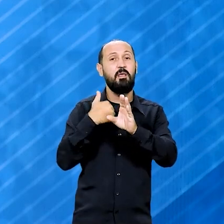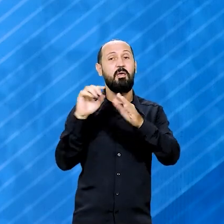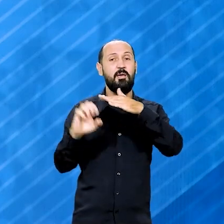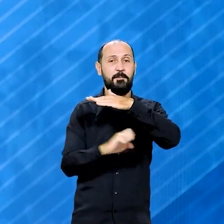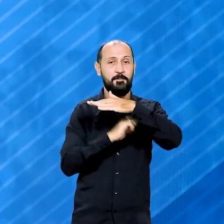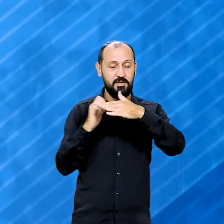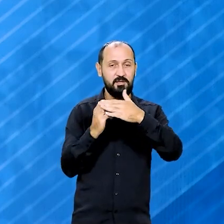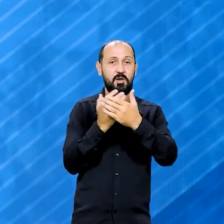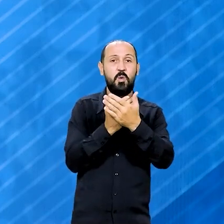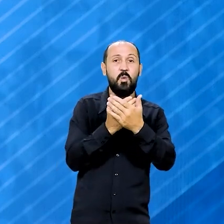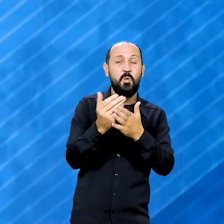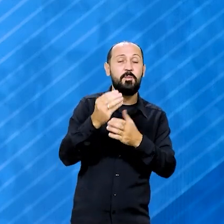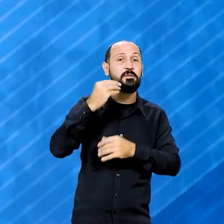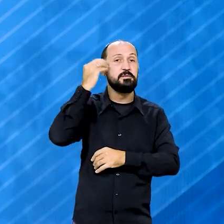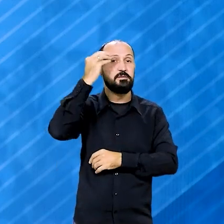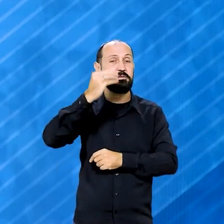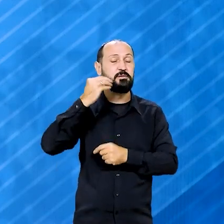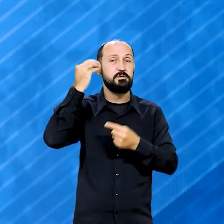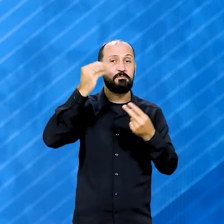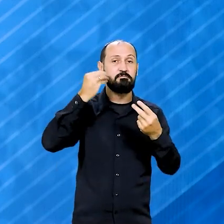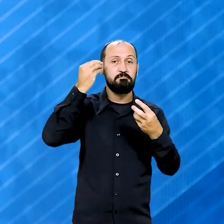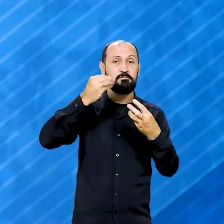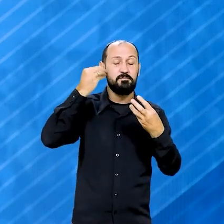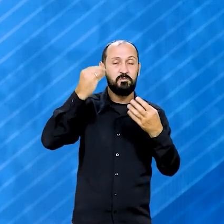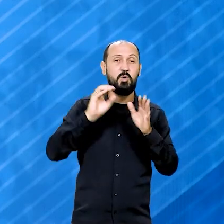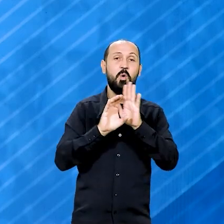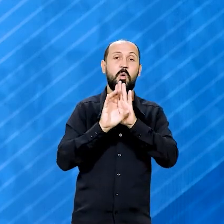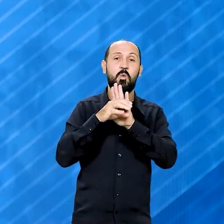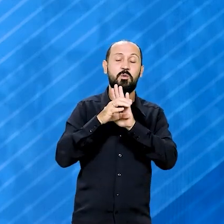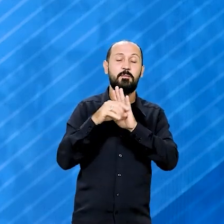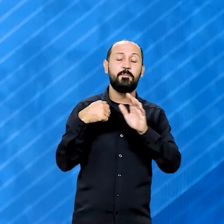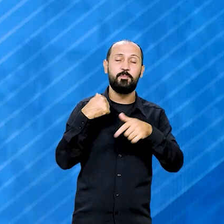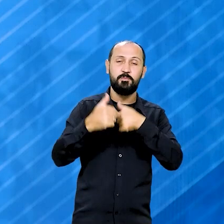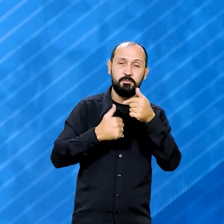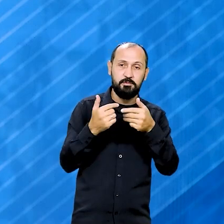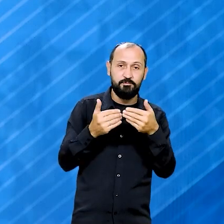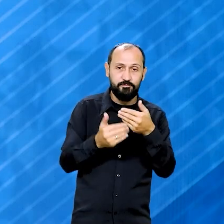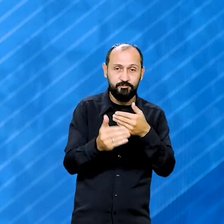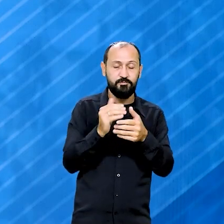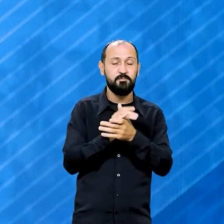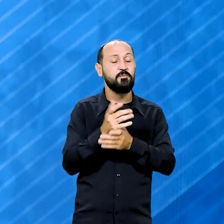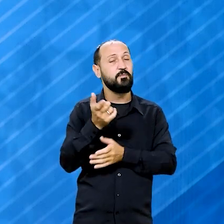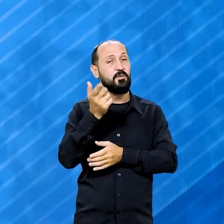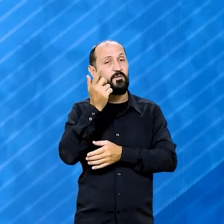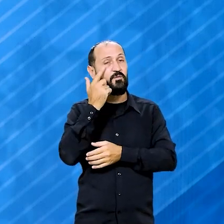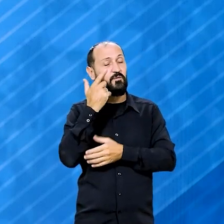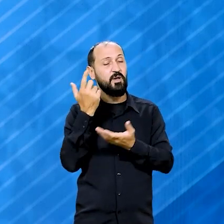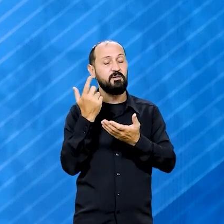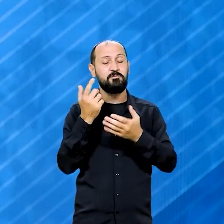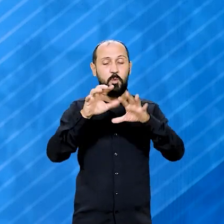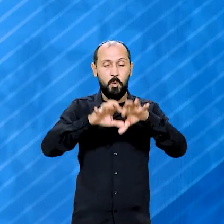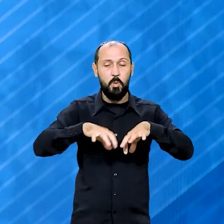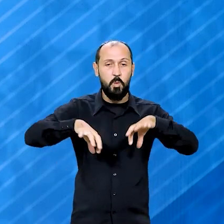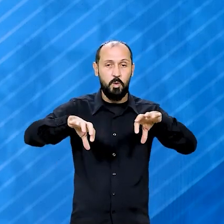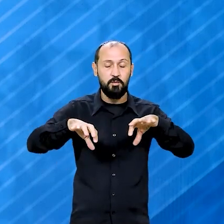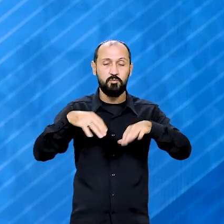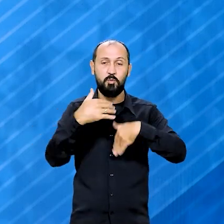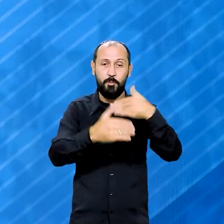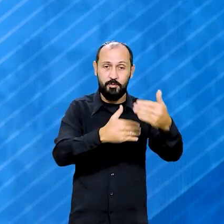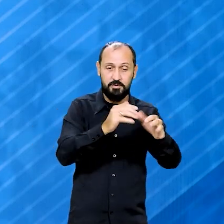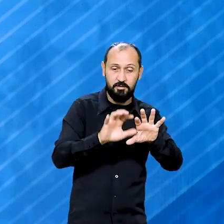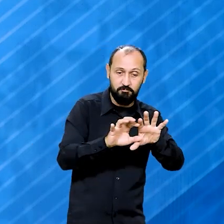descobre empresário, ele começa a experimentar novos conceitos para o negócio dele. Então ele se vê